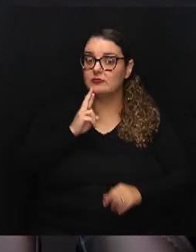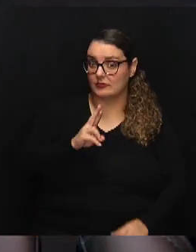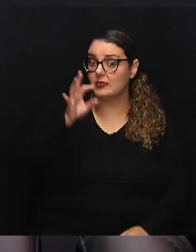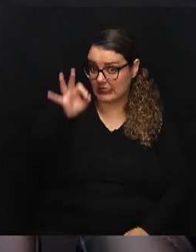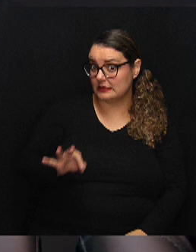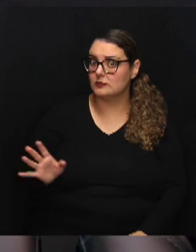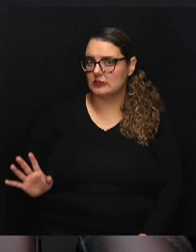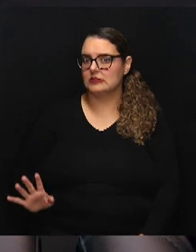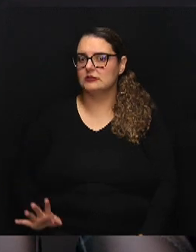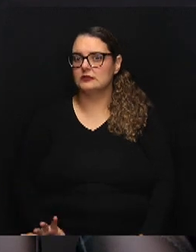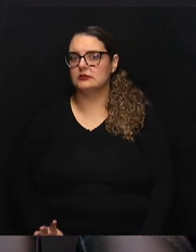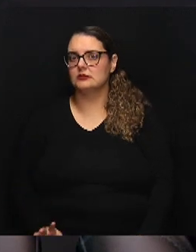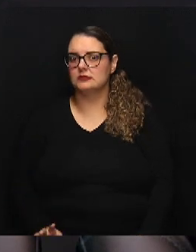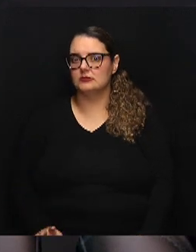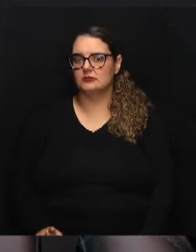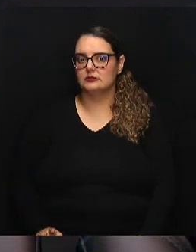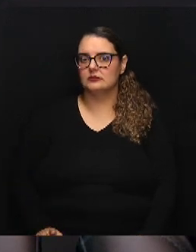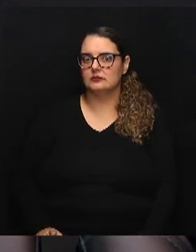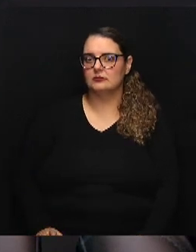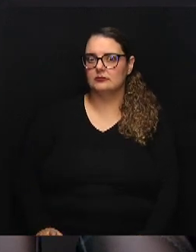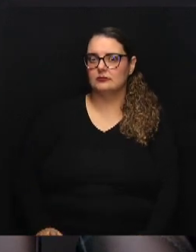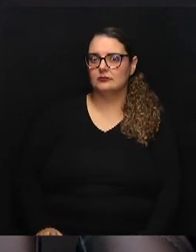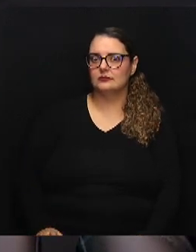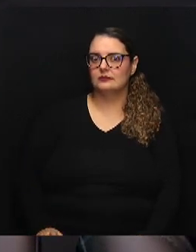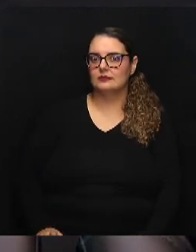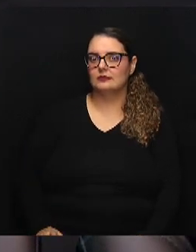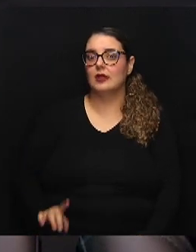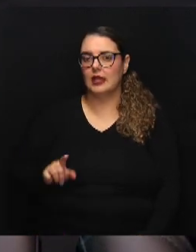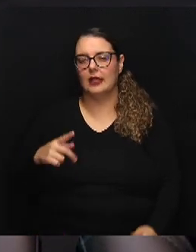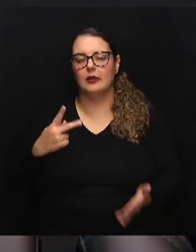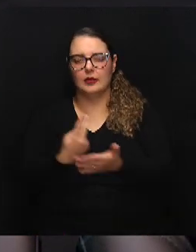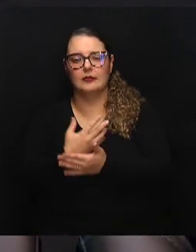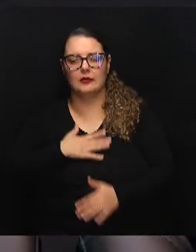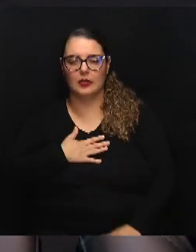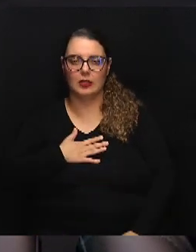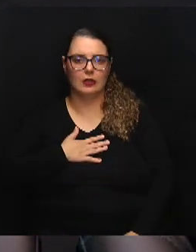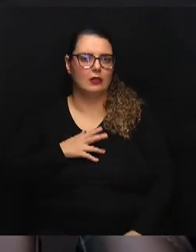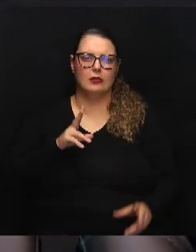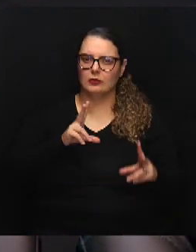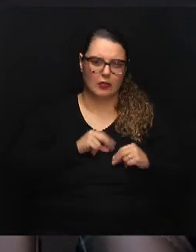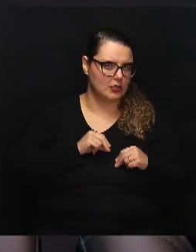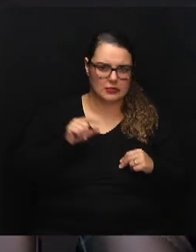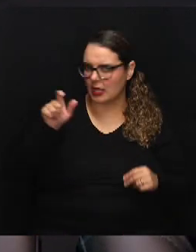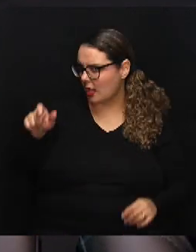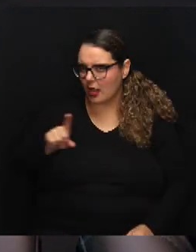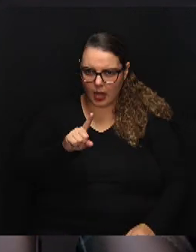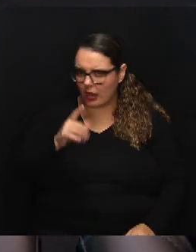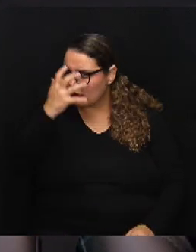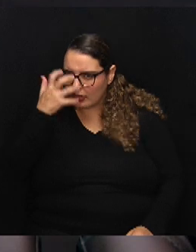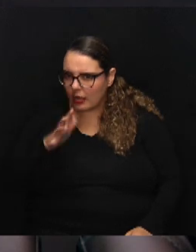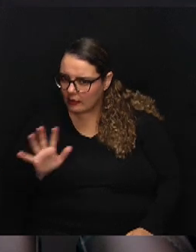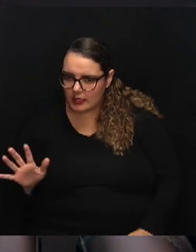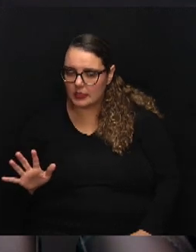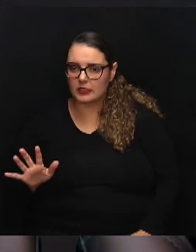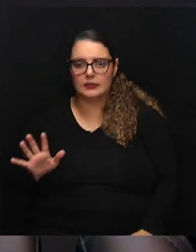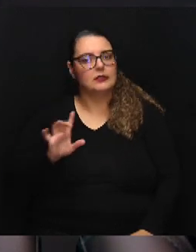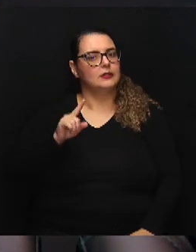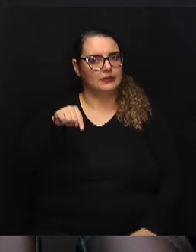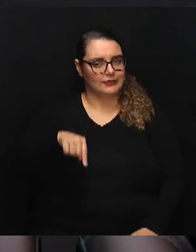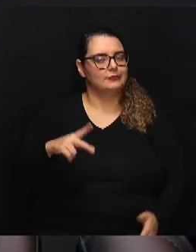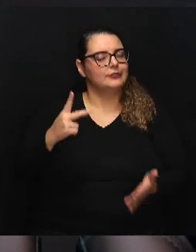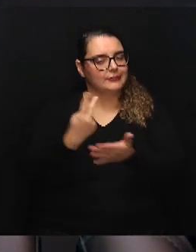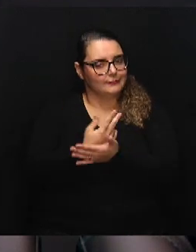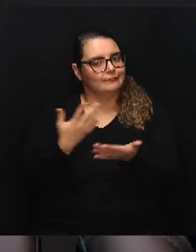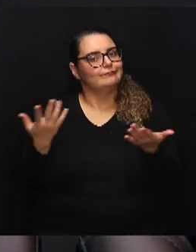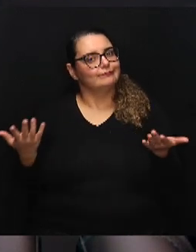né? Acho que seria muito errôneo da minha parte falar assim, nossa, com certeza ele não tá te levando a sério, e, né, talvez aí